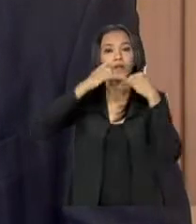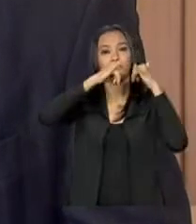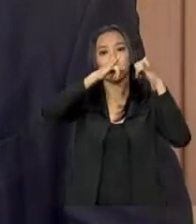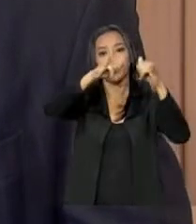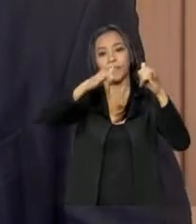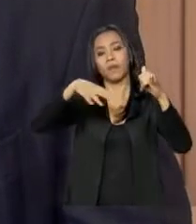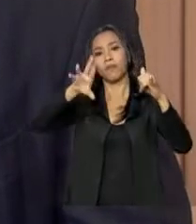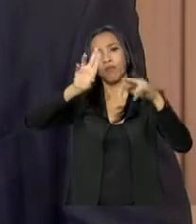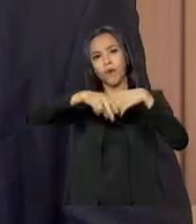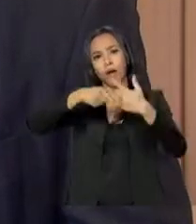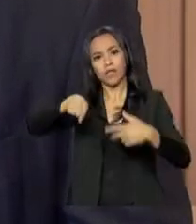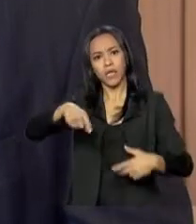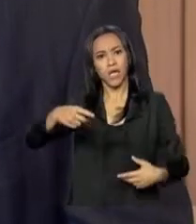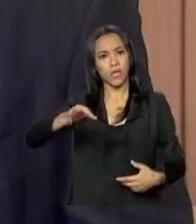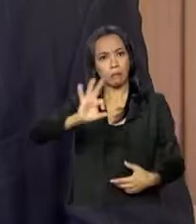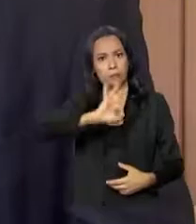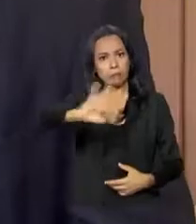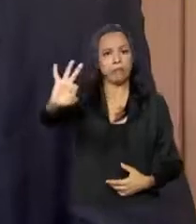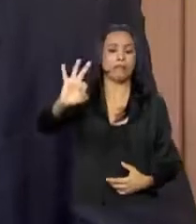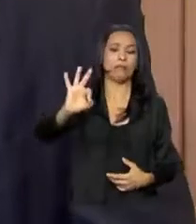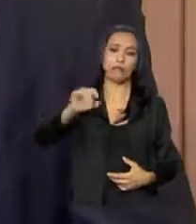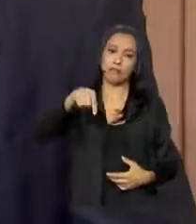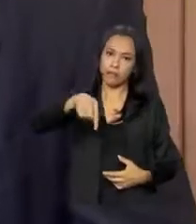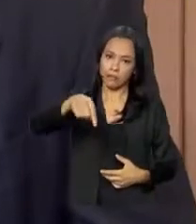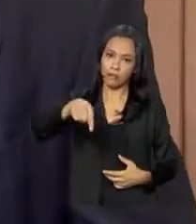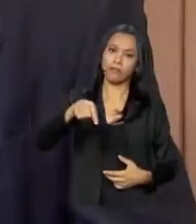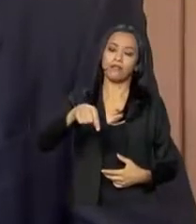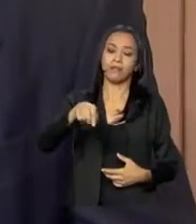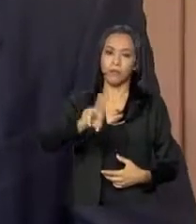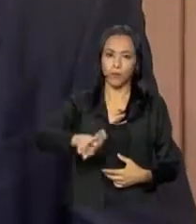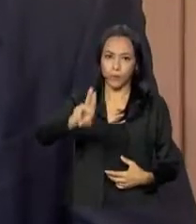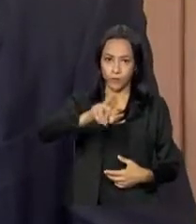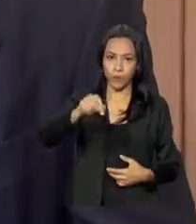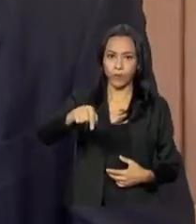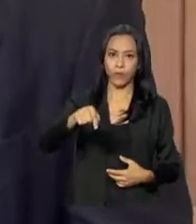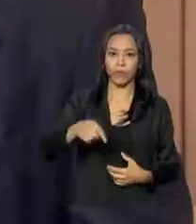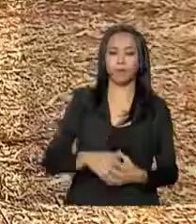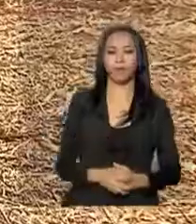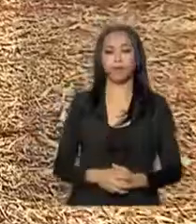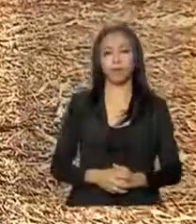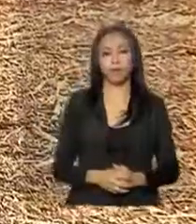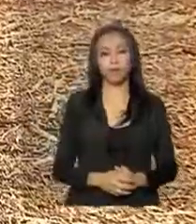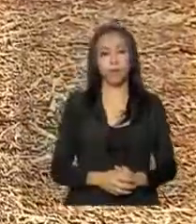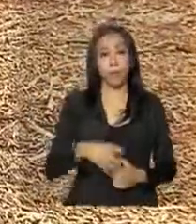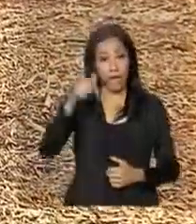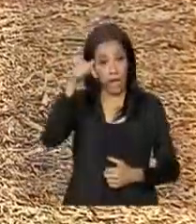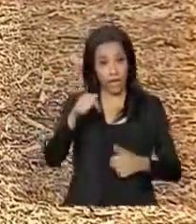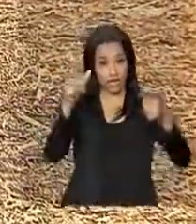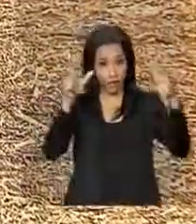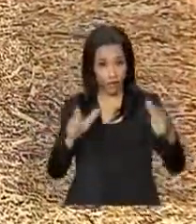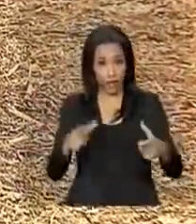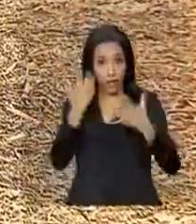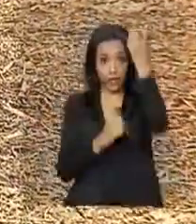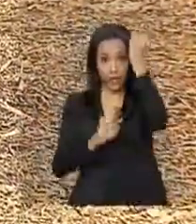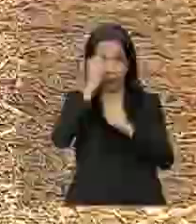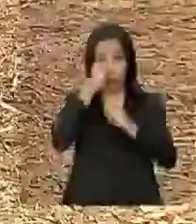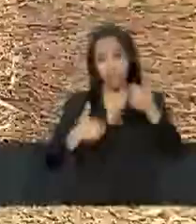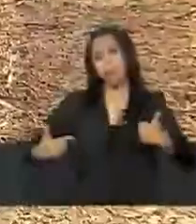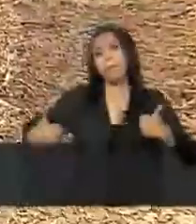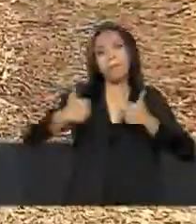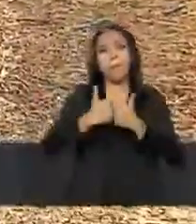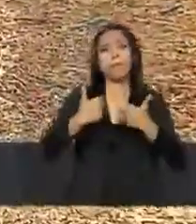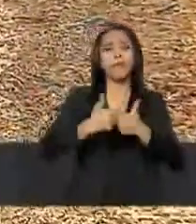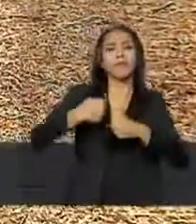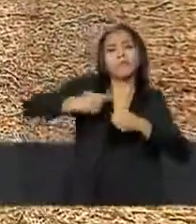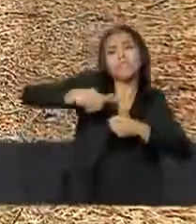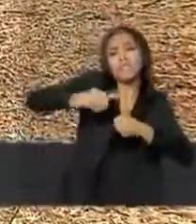maior eficiência no conjunto dessas plantas. aqui nessa empresa, próxima ao município de Goianésia, no